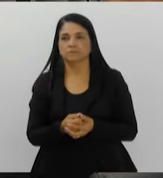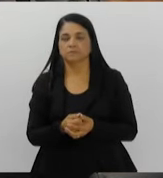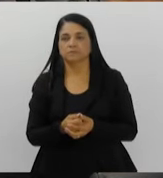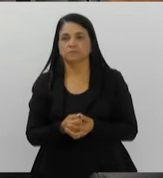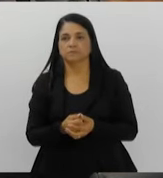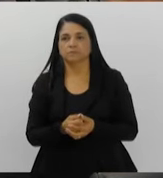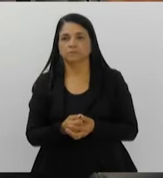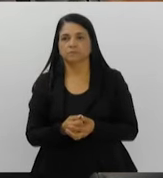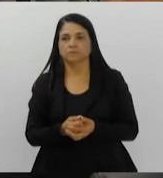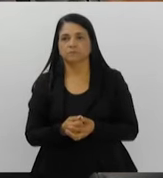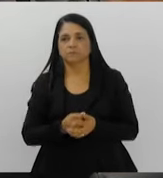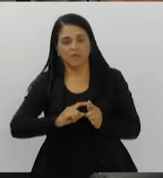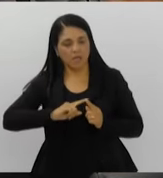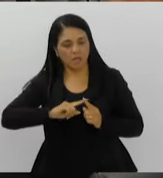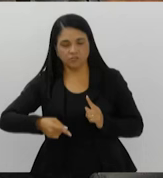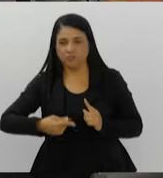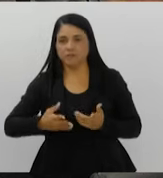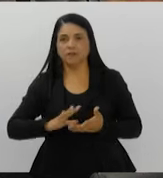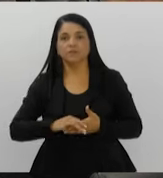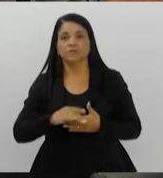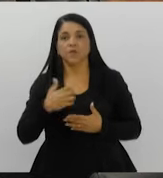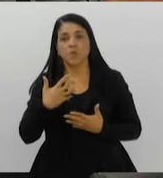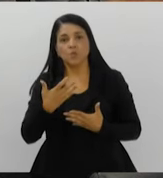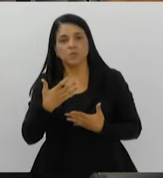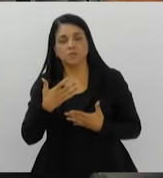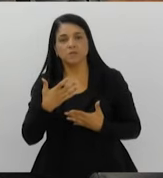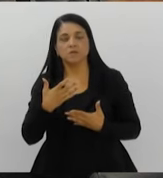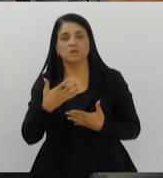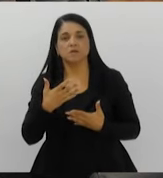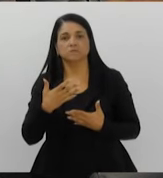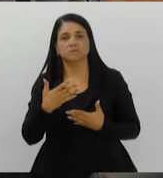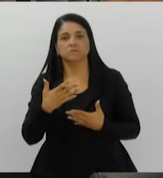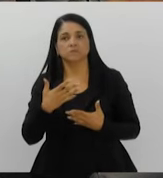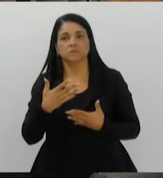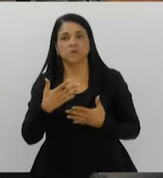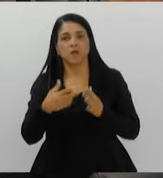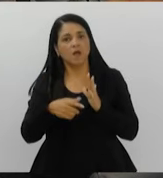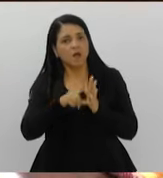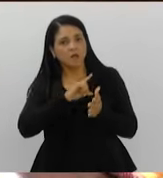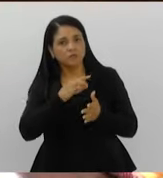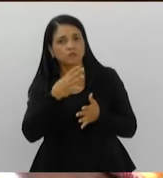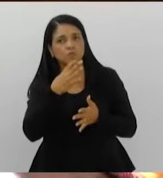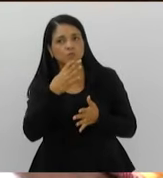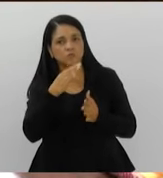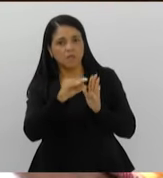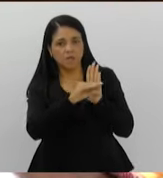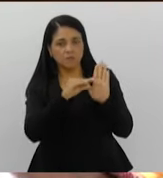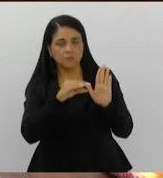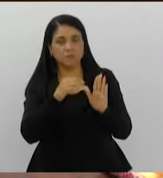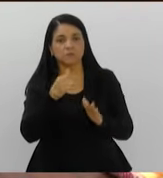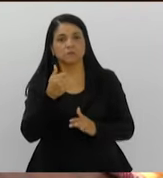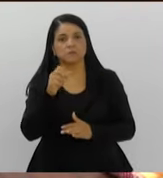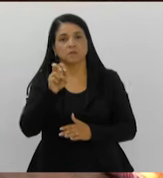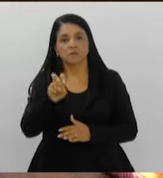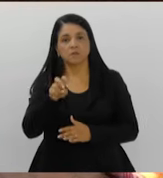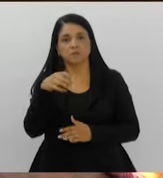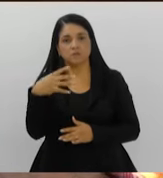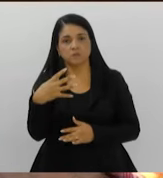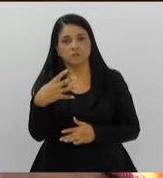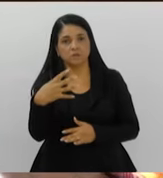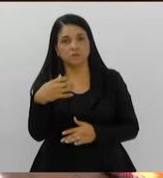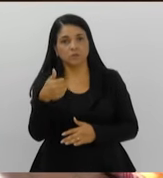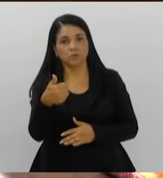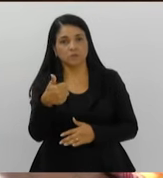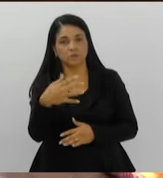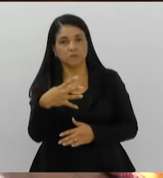queria dar alvíceras, mas antes queria conhecer a emenda 514, que